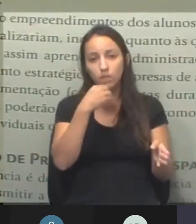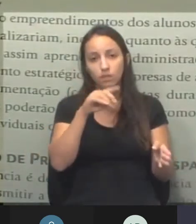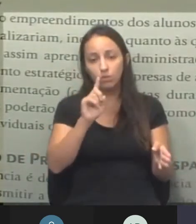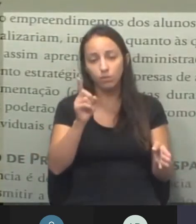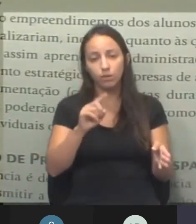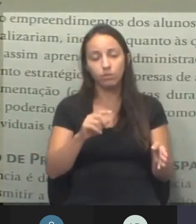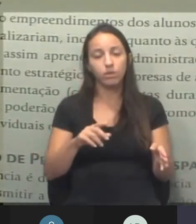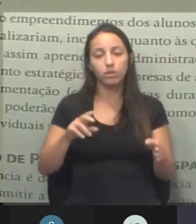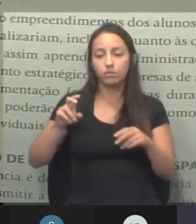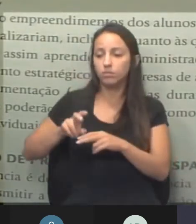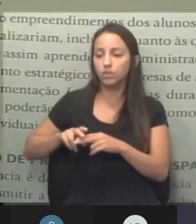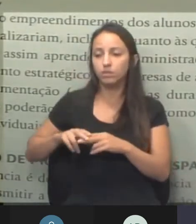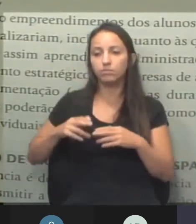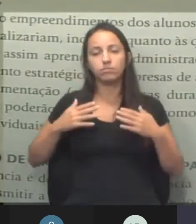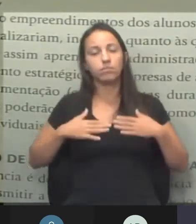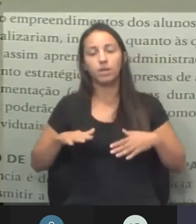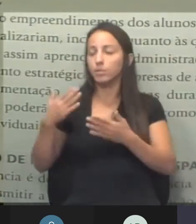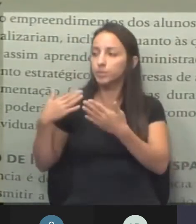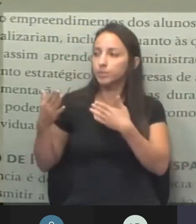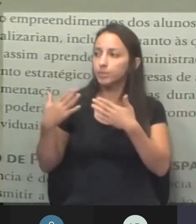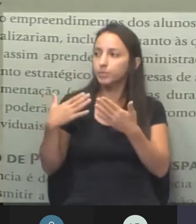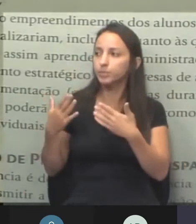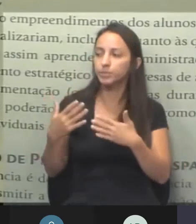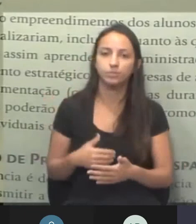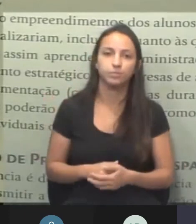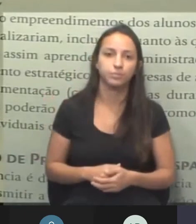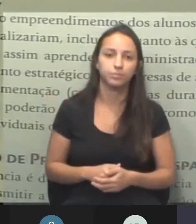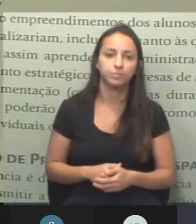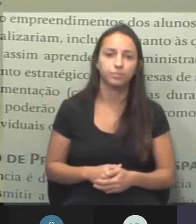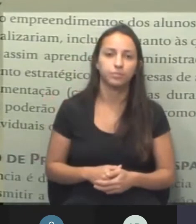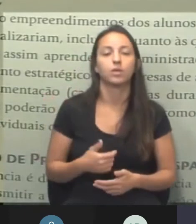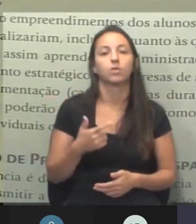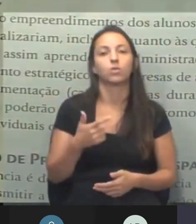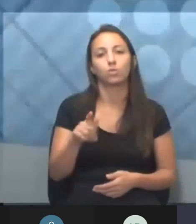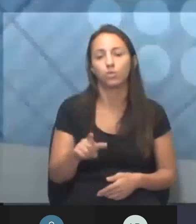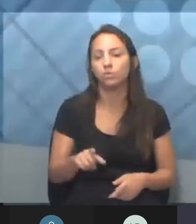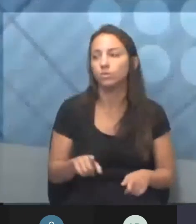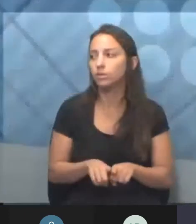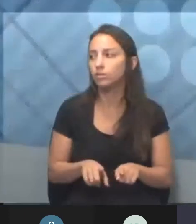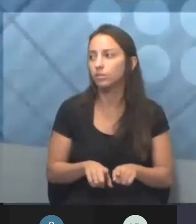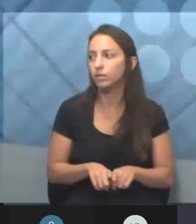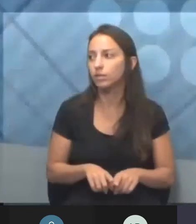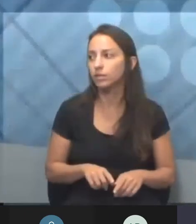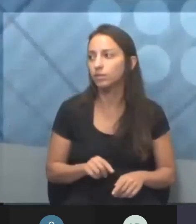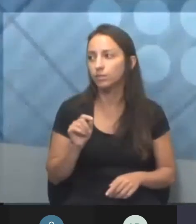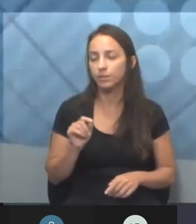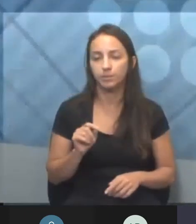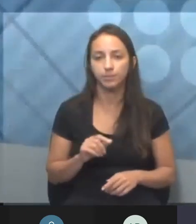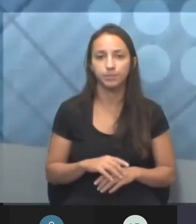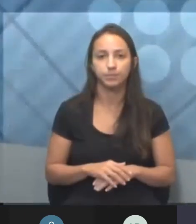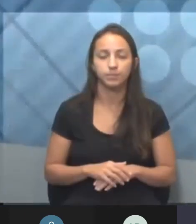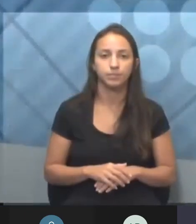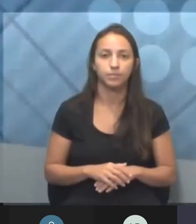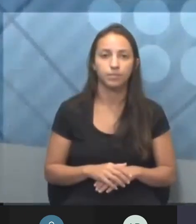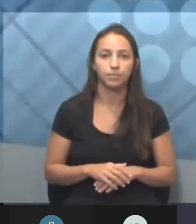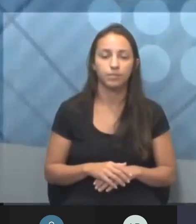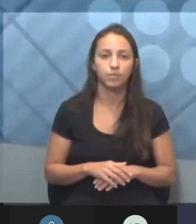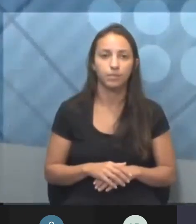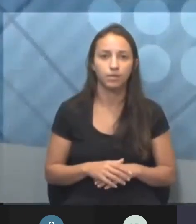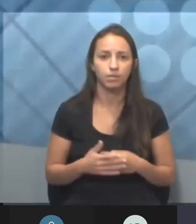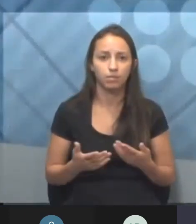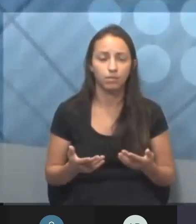um lugar aconchegante onde conversar, tá? Outro ponto que aparentemente pode parecer que